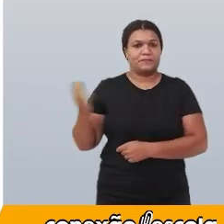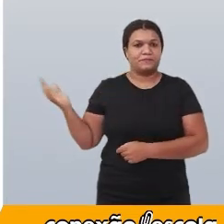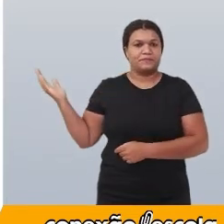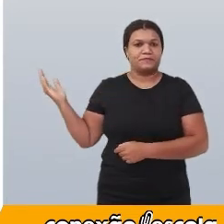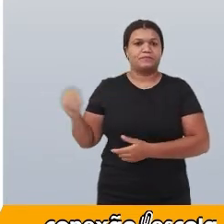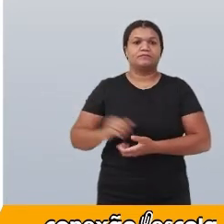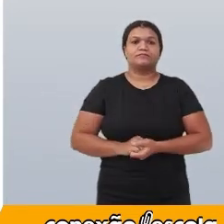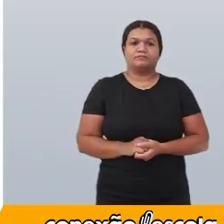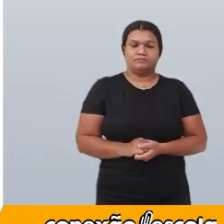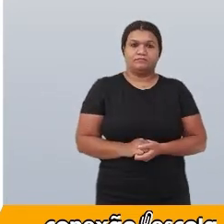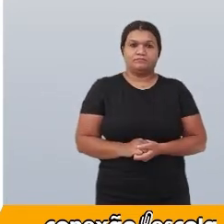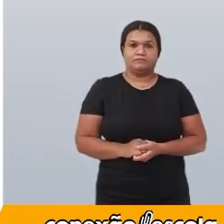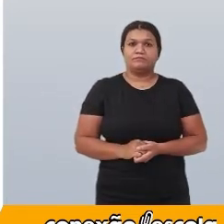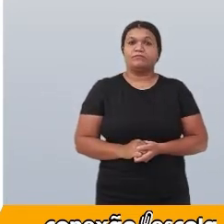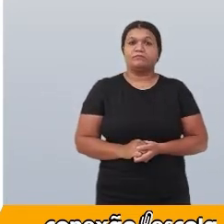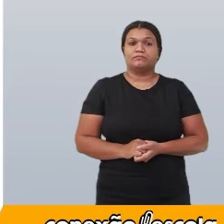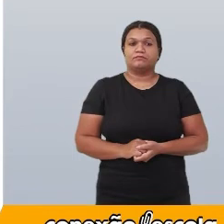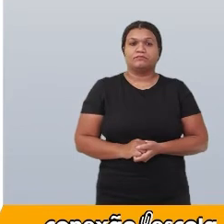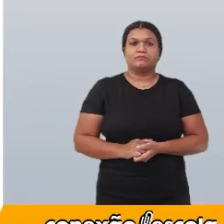Esse retângulo possui